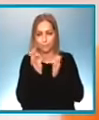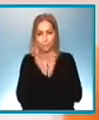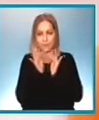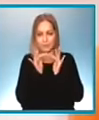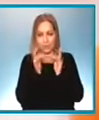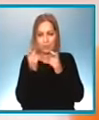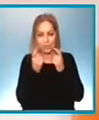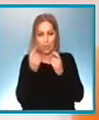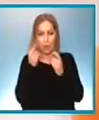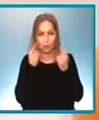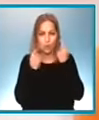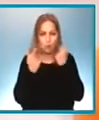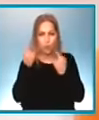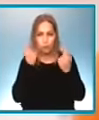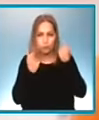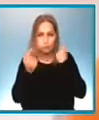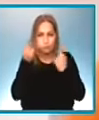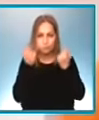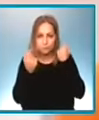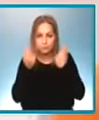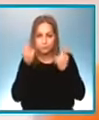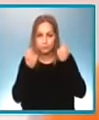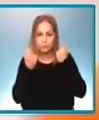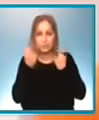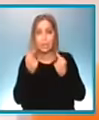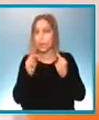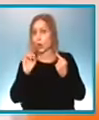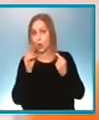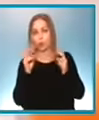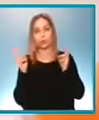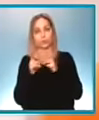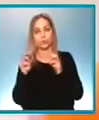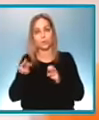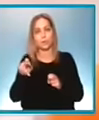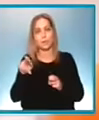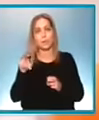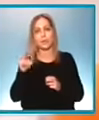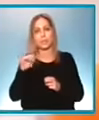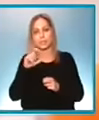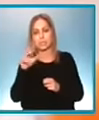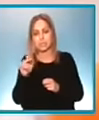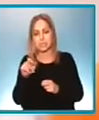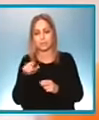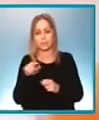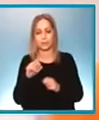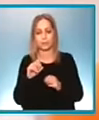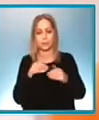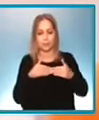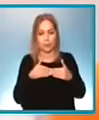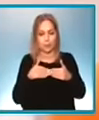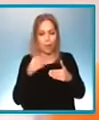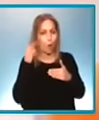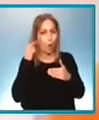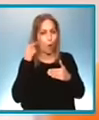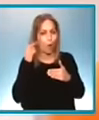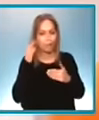na internet, ouvir muito, muito, muito. Descobri logo a Marisa também. E a primeira fase era só ouvir, e